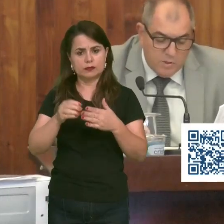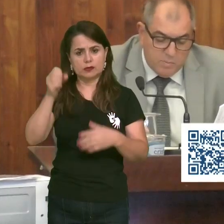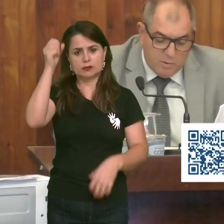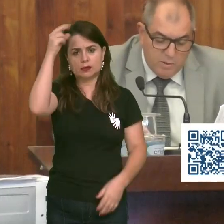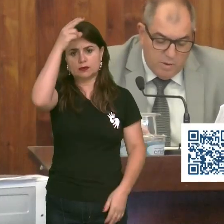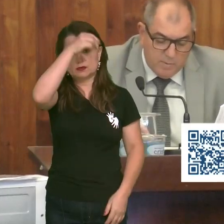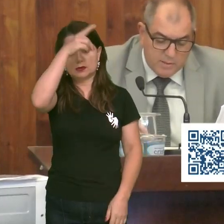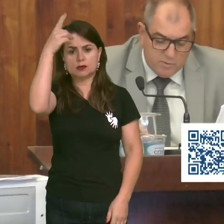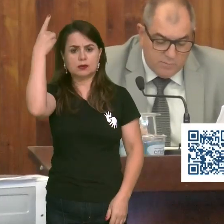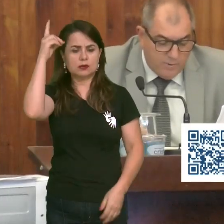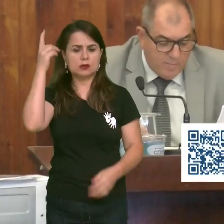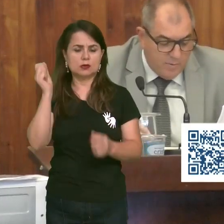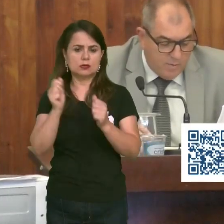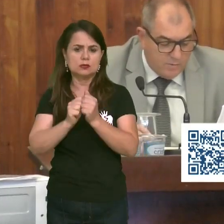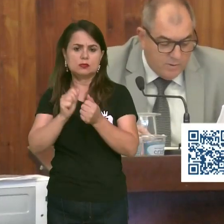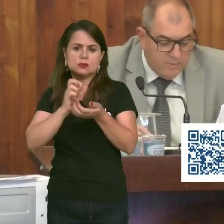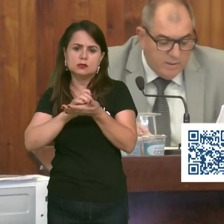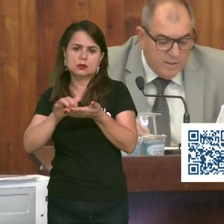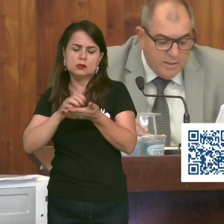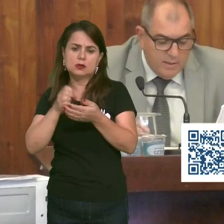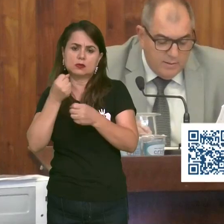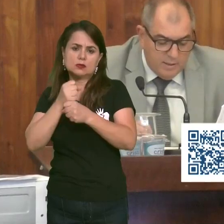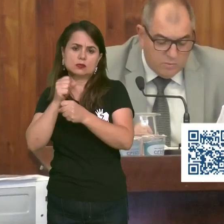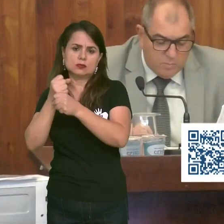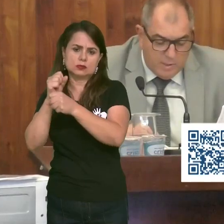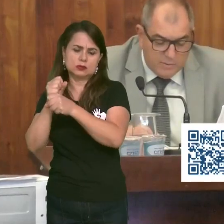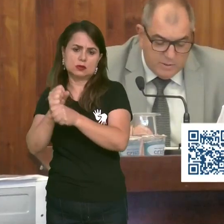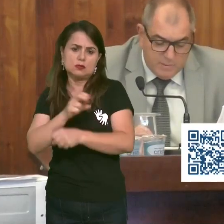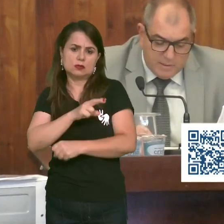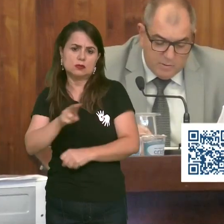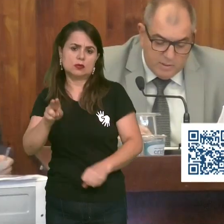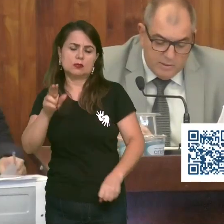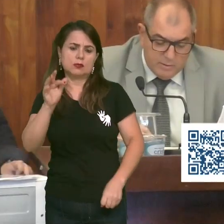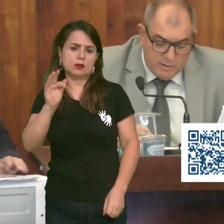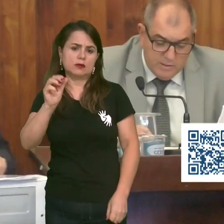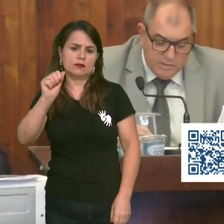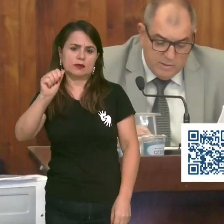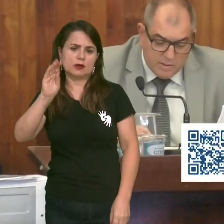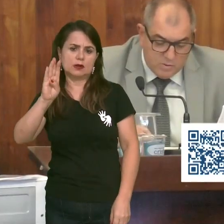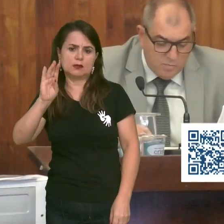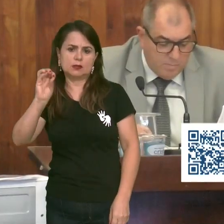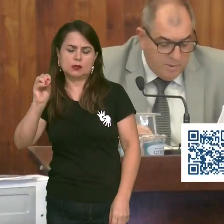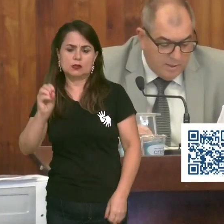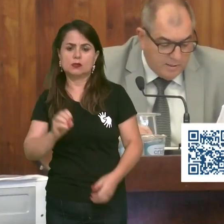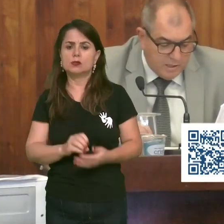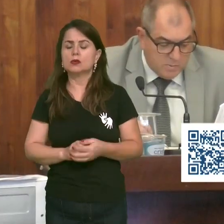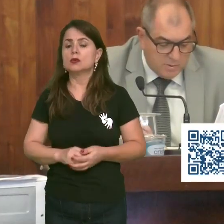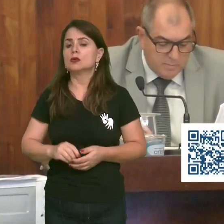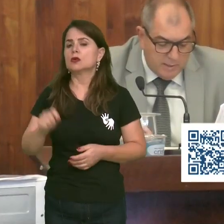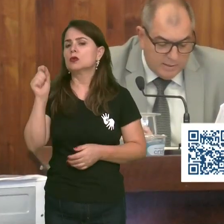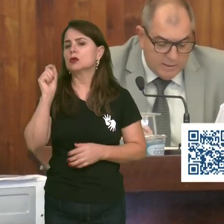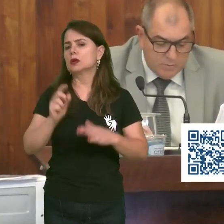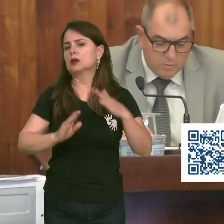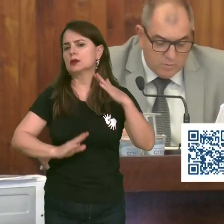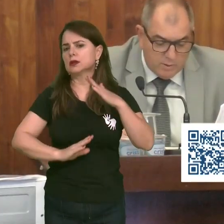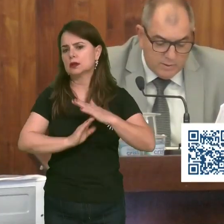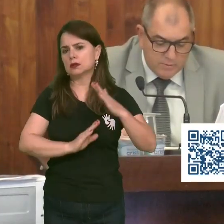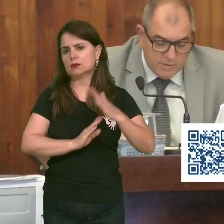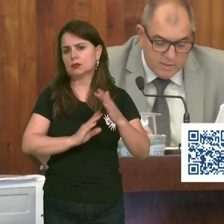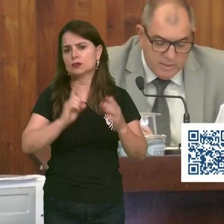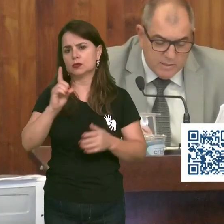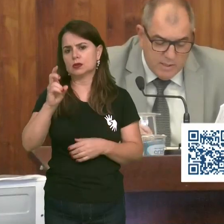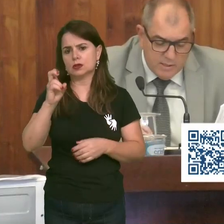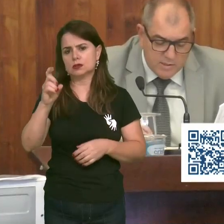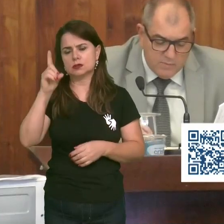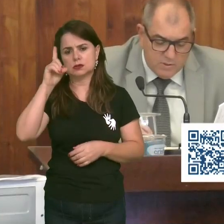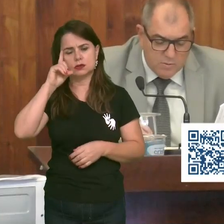municipal de obra Sr Fábio Alves de Oliveira dentro do prédio Regional de 15 dias sobre pena de responsabilidade de acordo com o